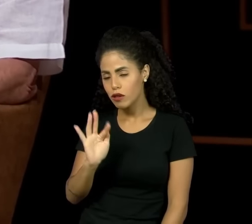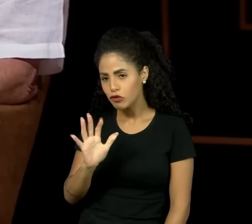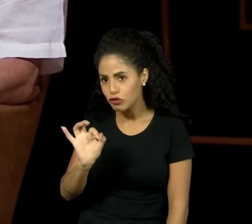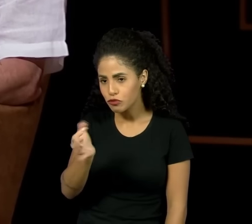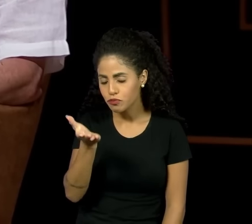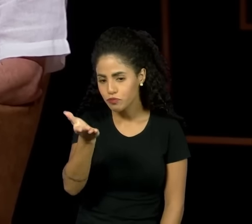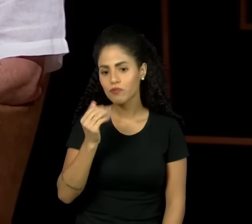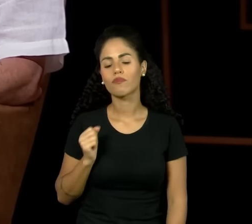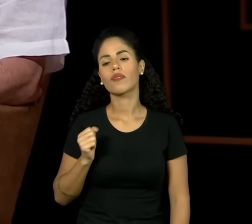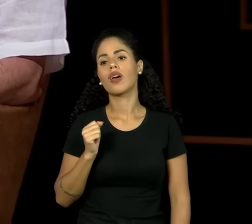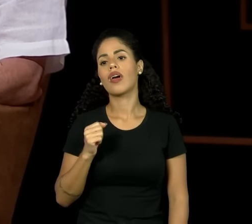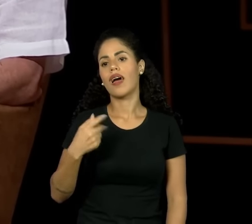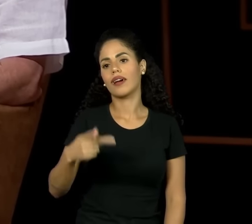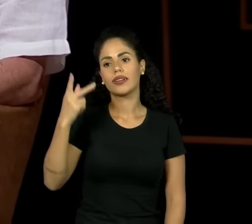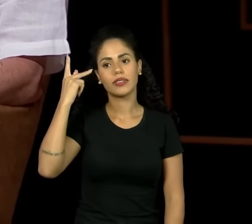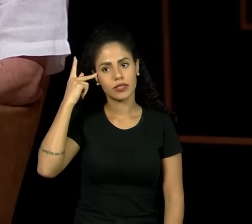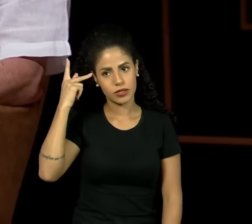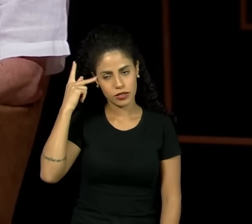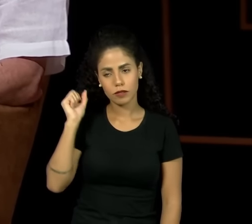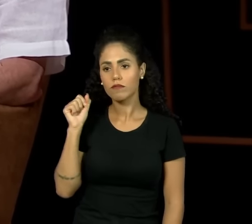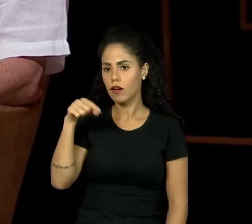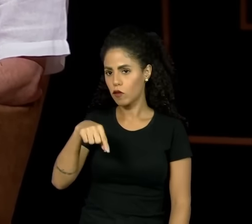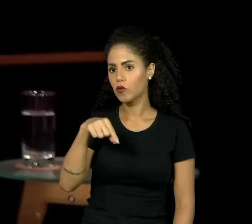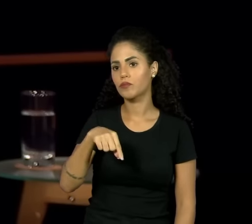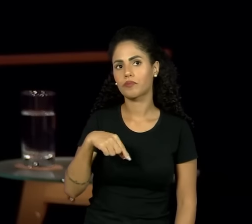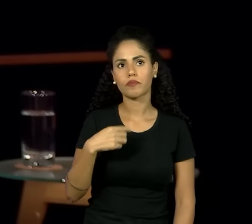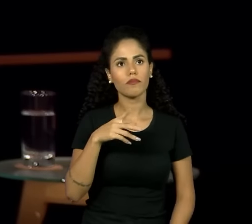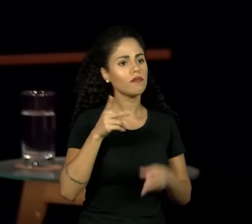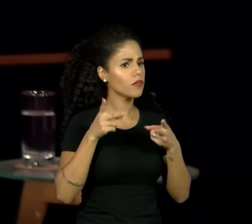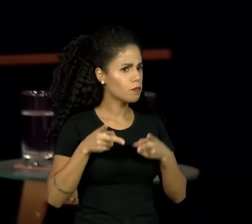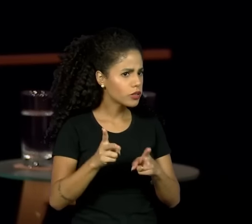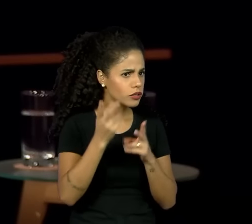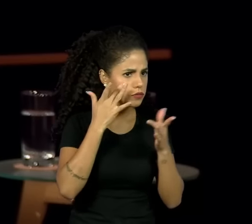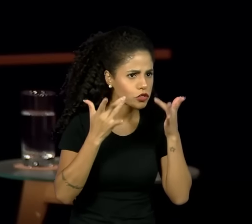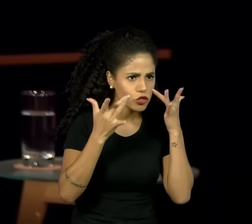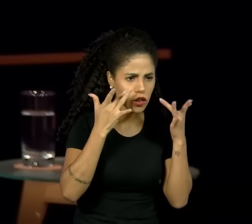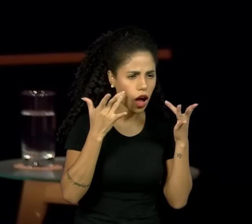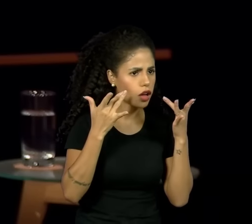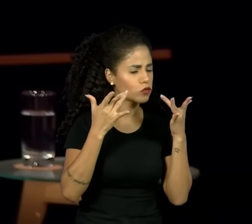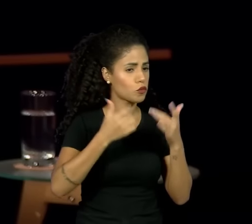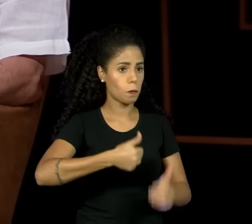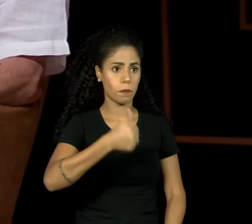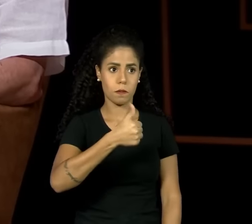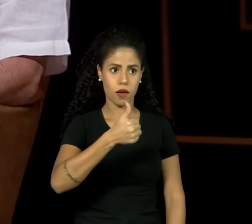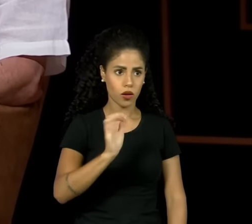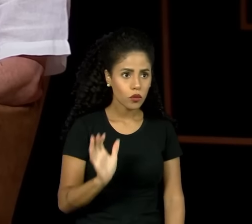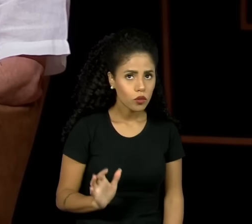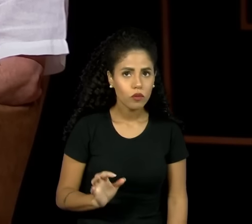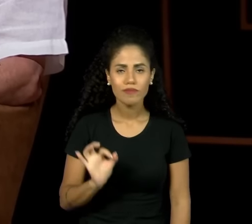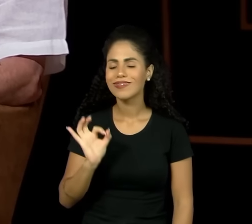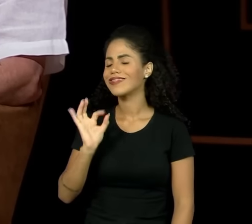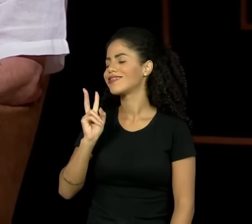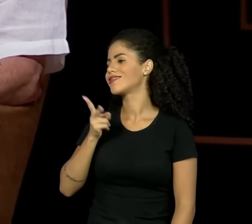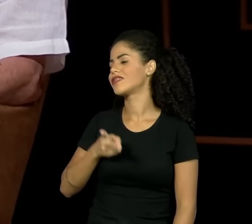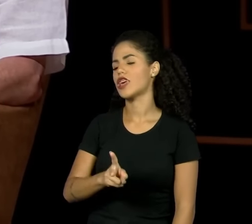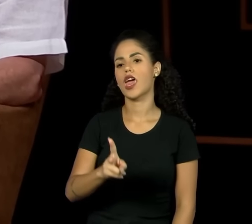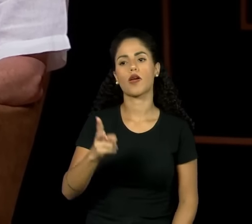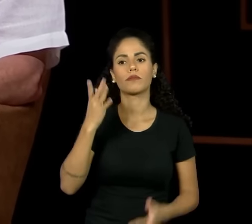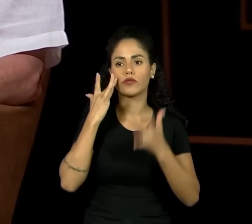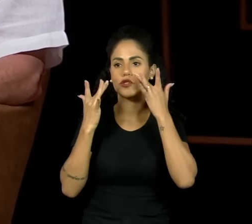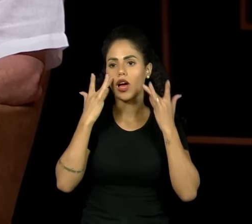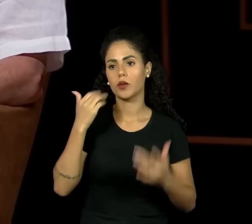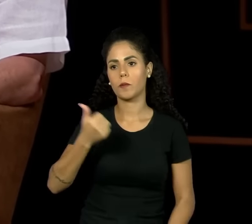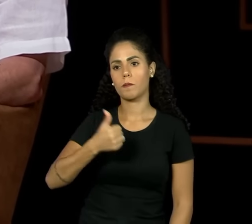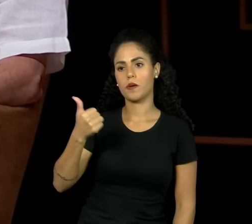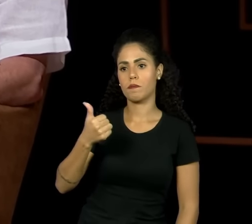eh aqui em São Paulo na fian mas sempre col levando o teatro amador ali em paralelo sempre sempre e depois de